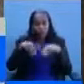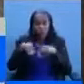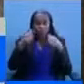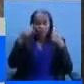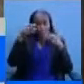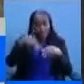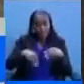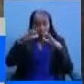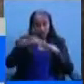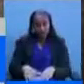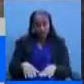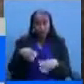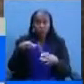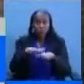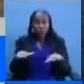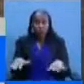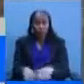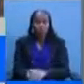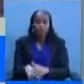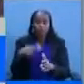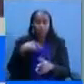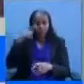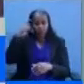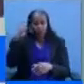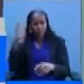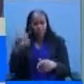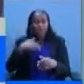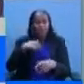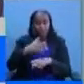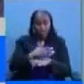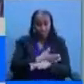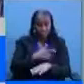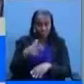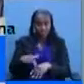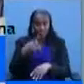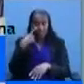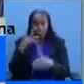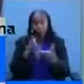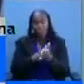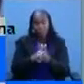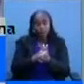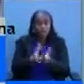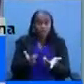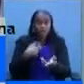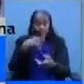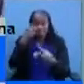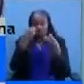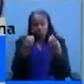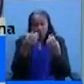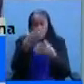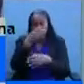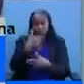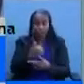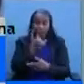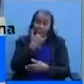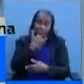bem assentes no chão. Um pensar que tenha antes e apareceu uma oportunidade, fica eu contente com